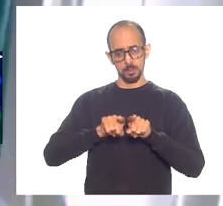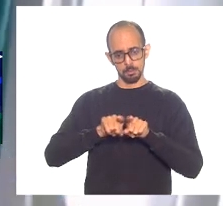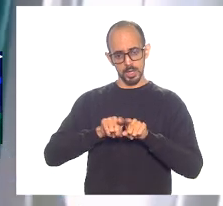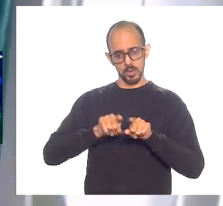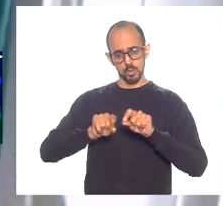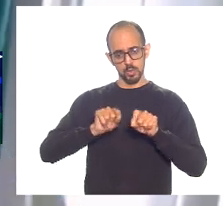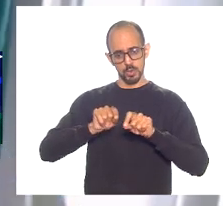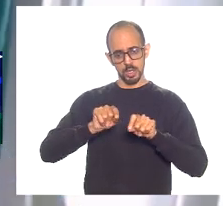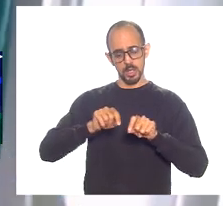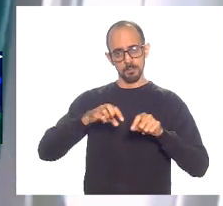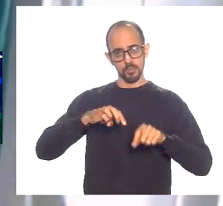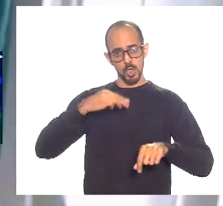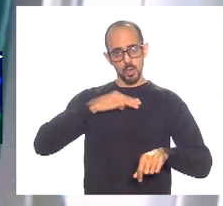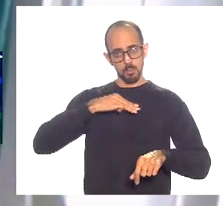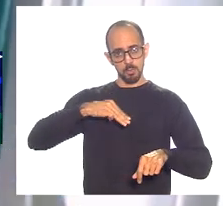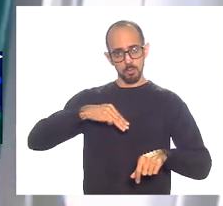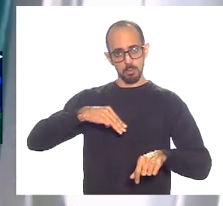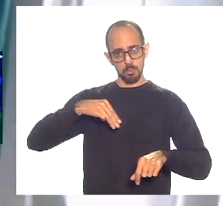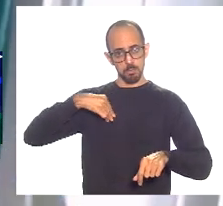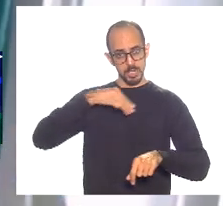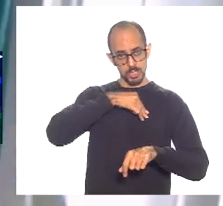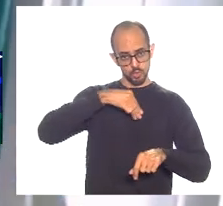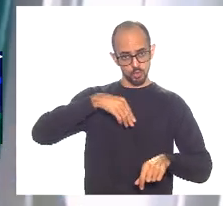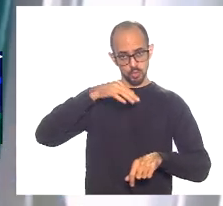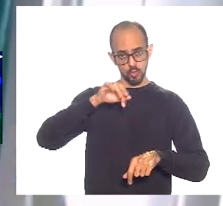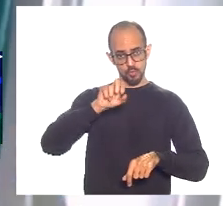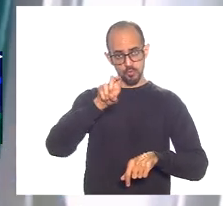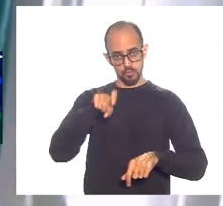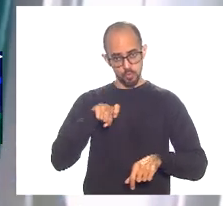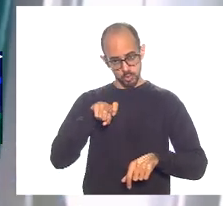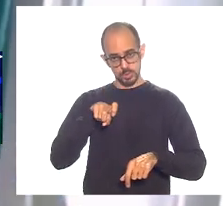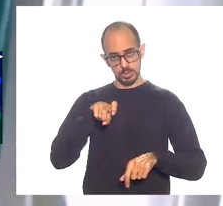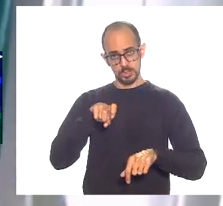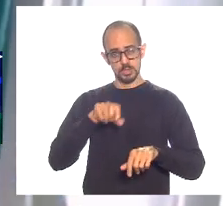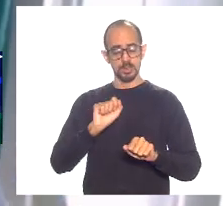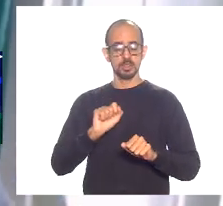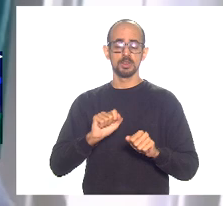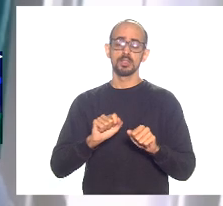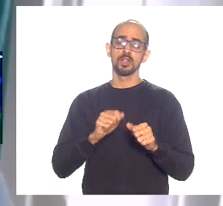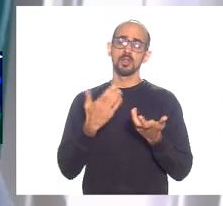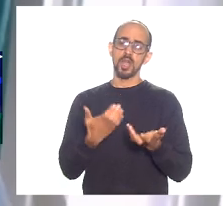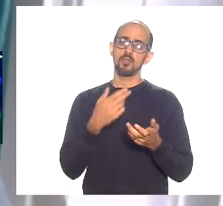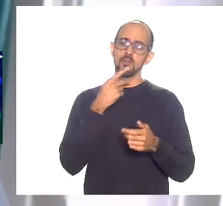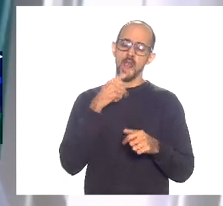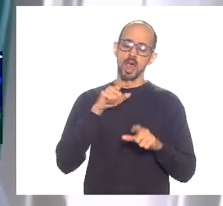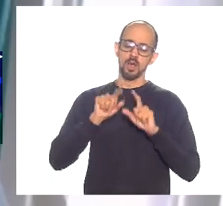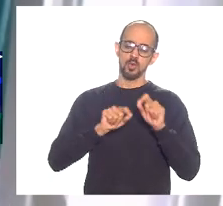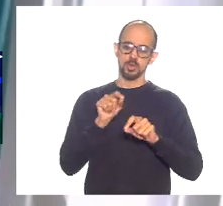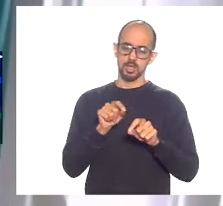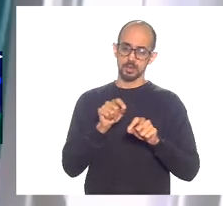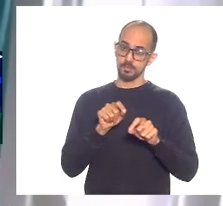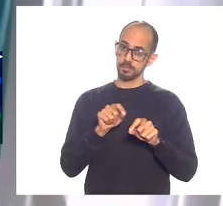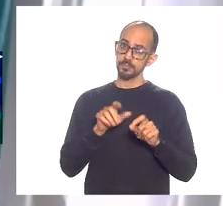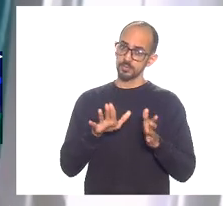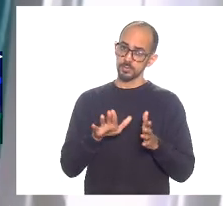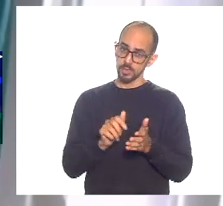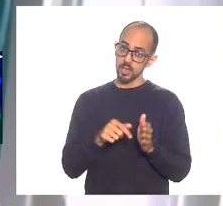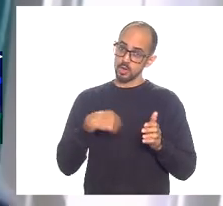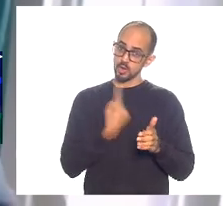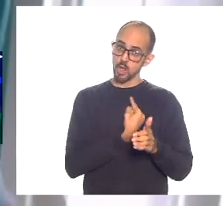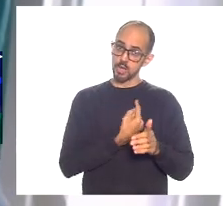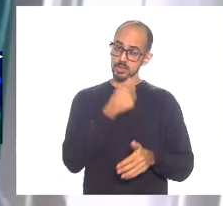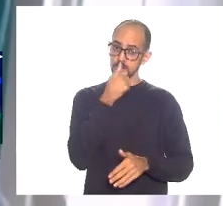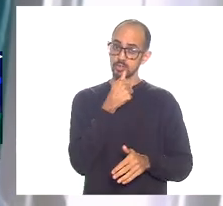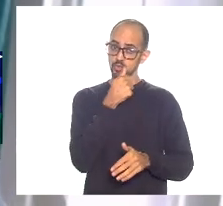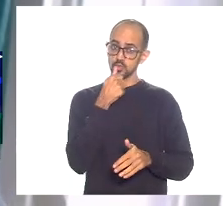do ministro fux né e eu quero aqui dizer não poderia ser diferente lógico dedico de novo acho que julgamos após